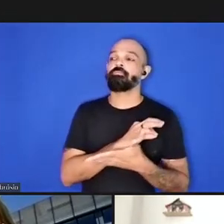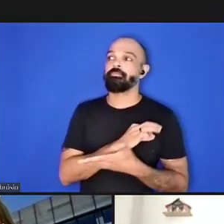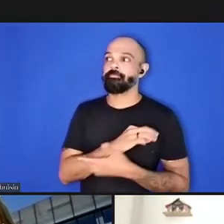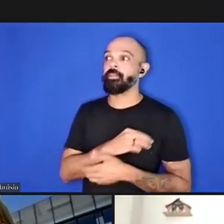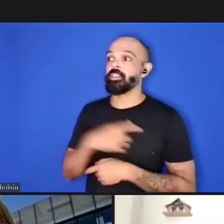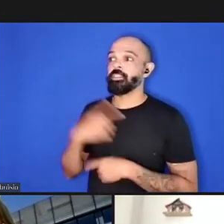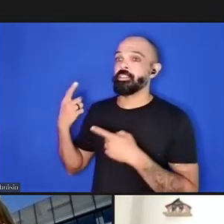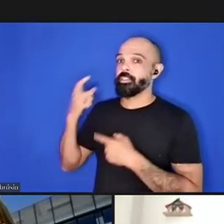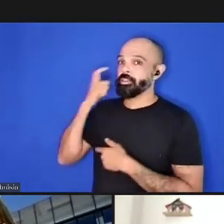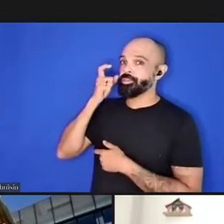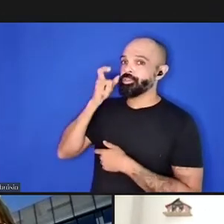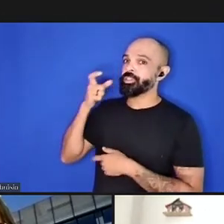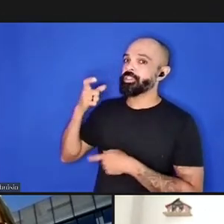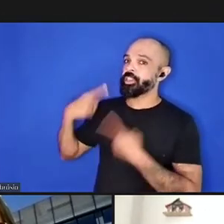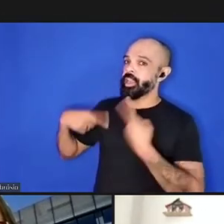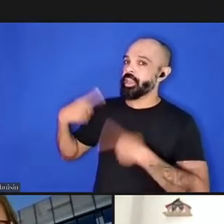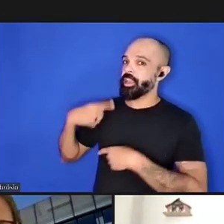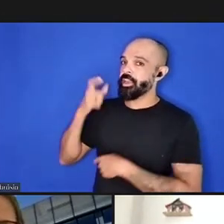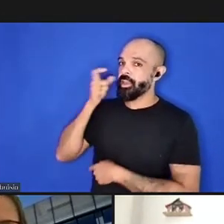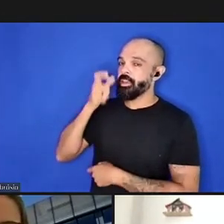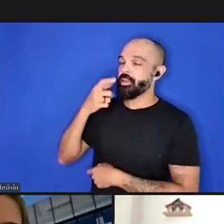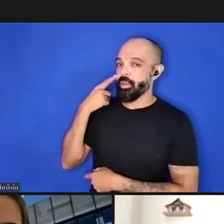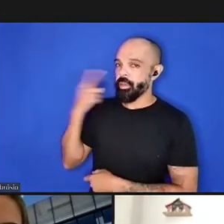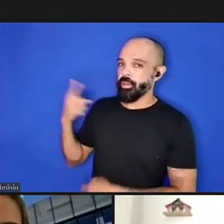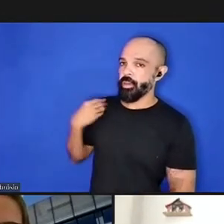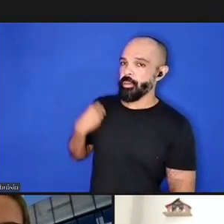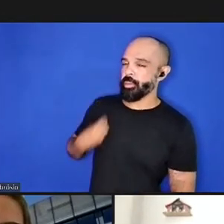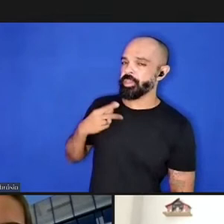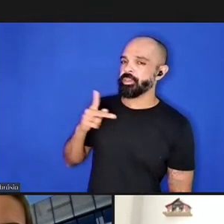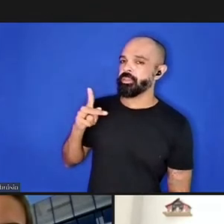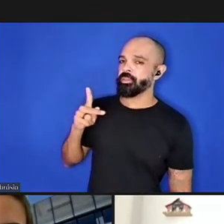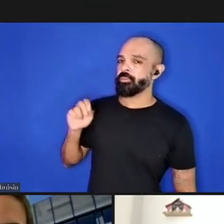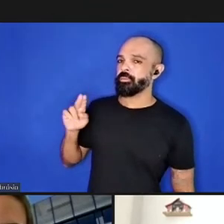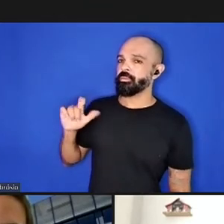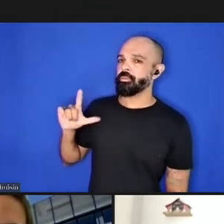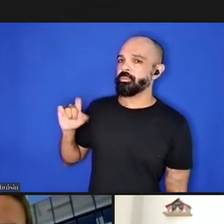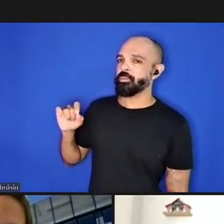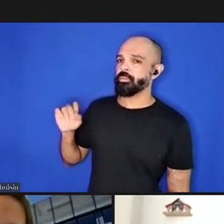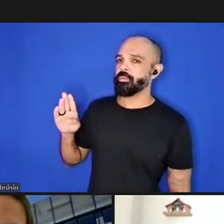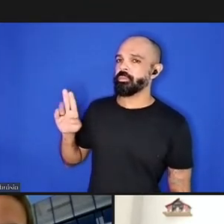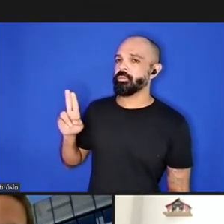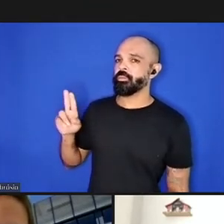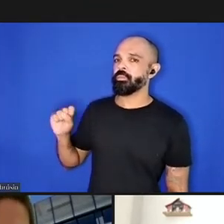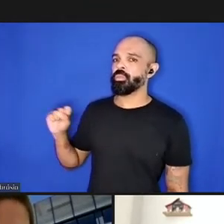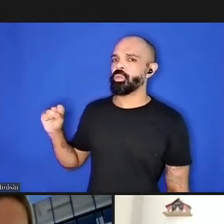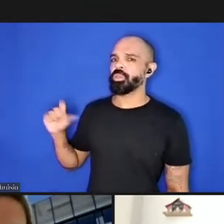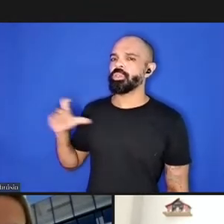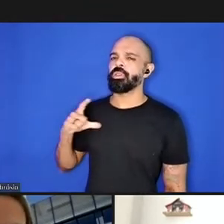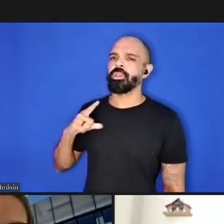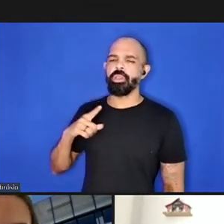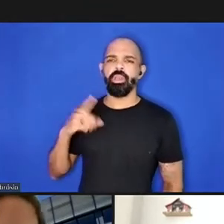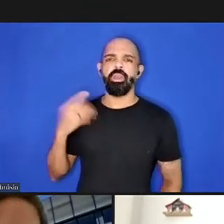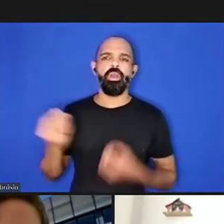vocês viram a participação do professor Paulo Bus conosco, né, que tem o mandato da parte toda diplomática, onde todos esses